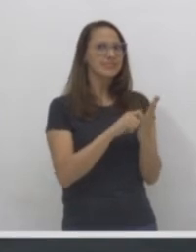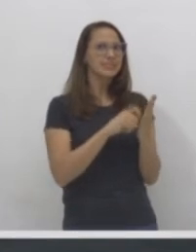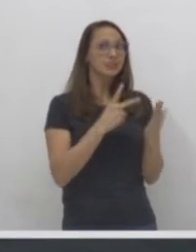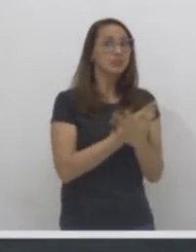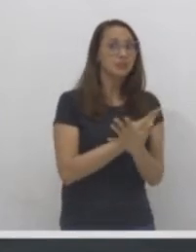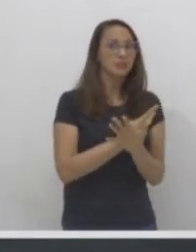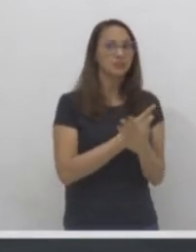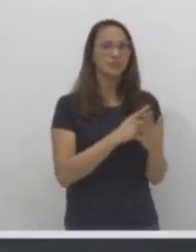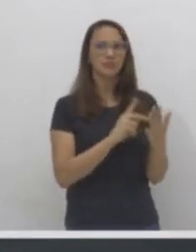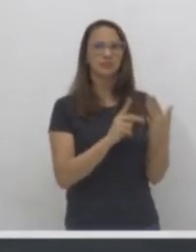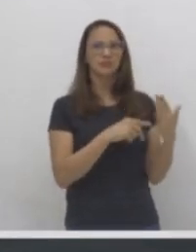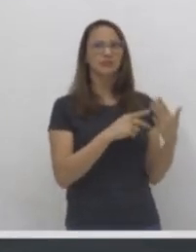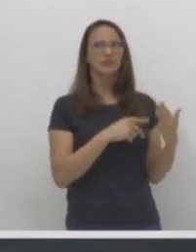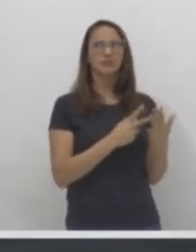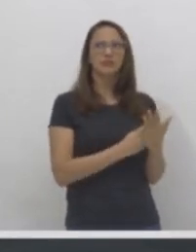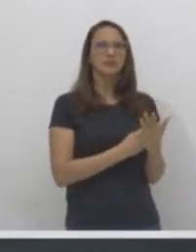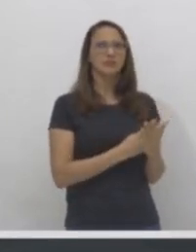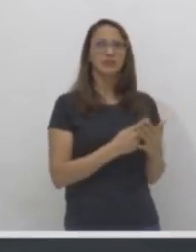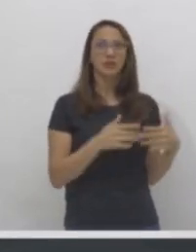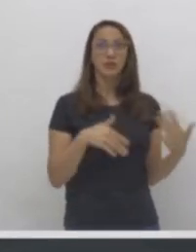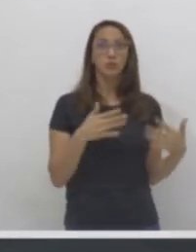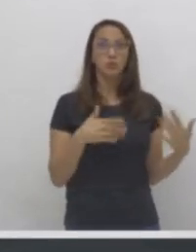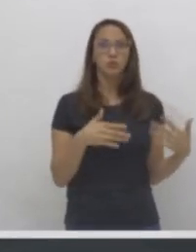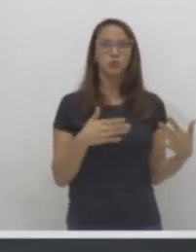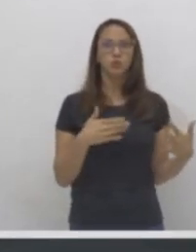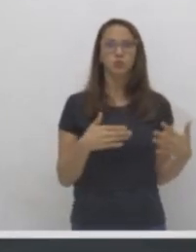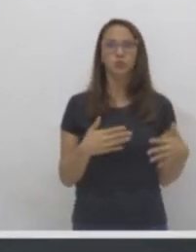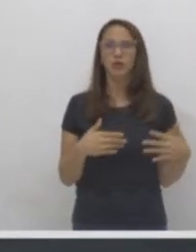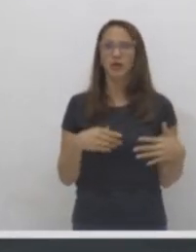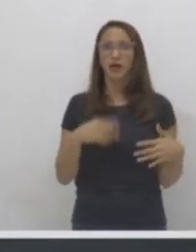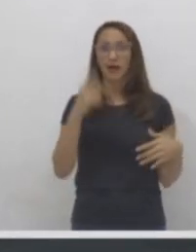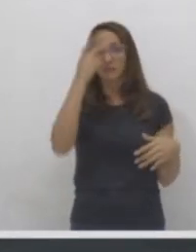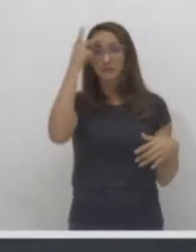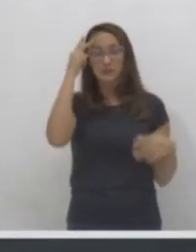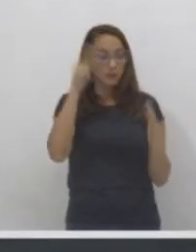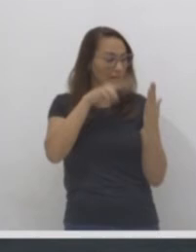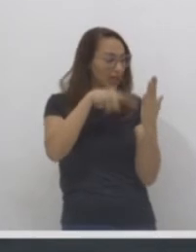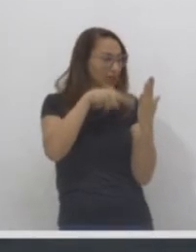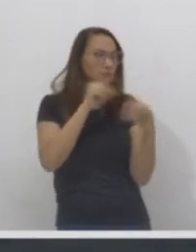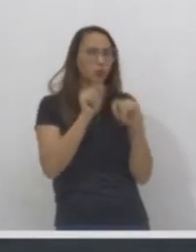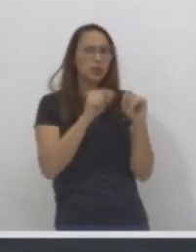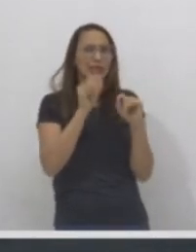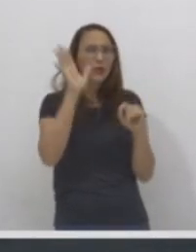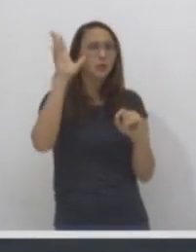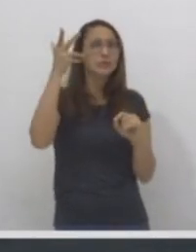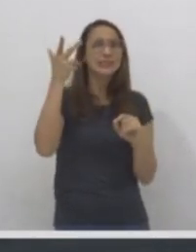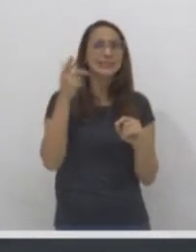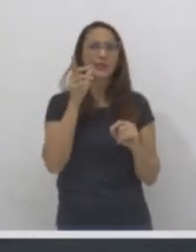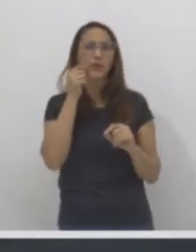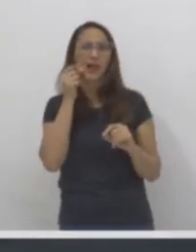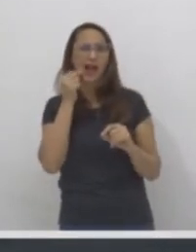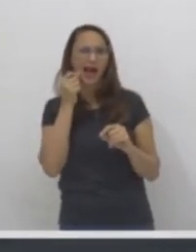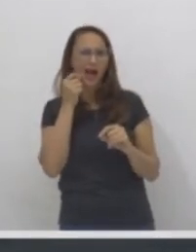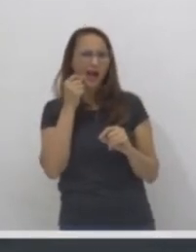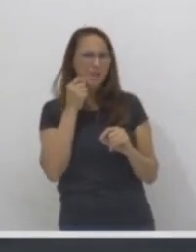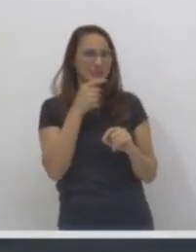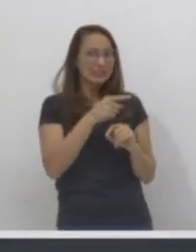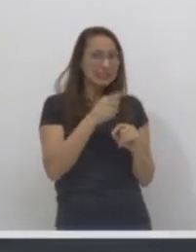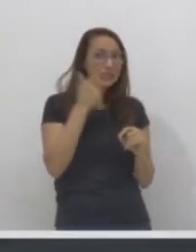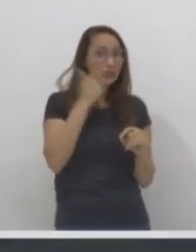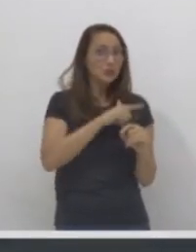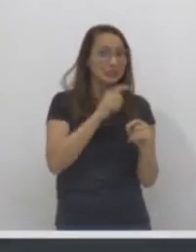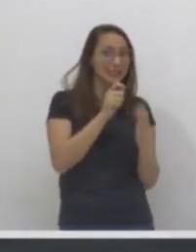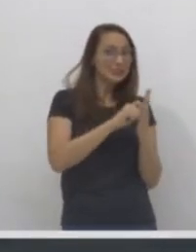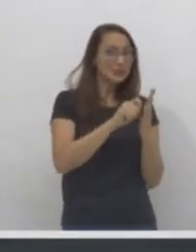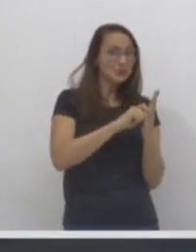trama, entende? Uma trama que vai interessar, porque a pessoa vai querer descobrir, mas o que será que aconteceu com esse lápis? Será que ele conseguiu resolver o